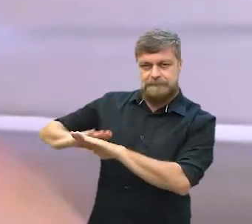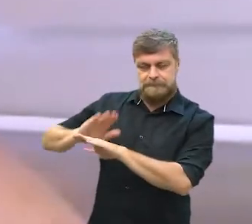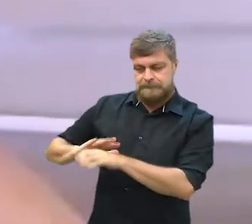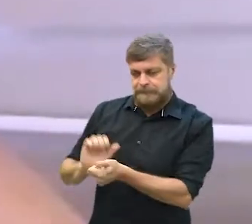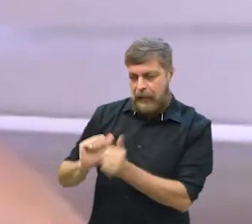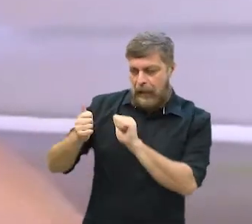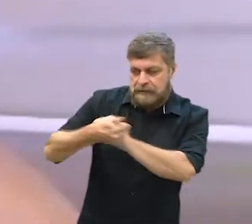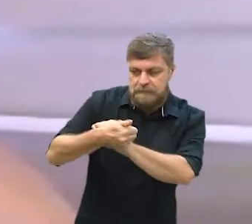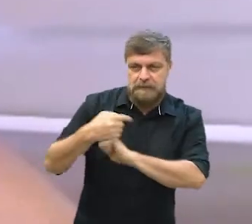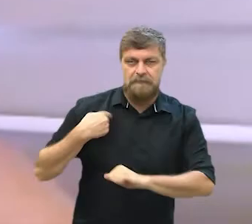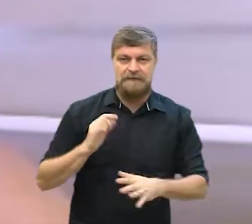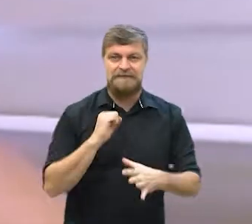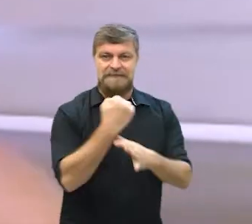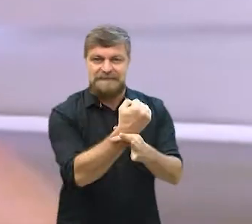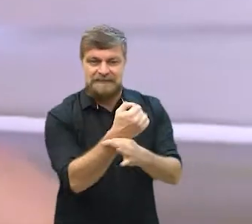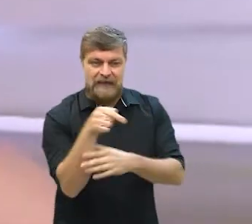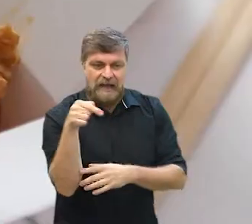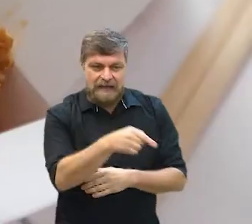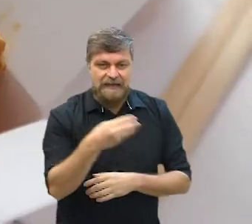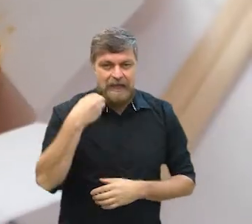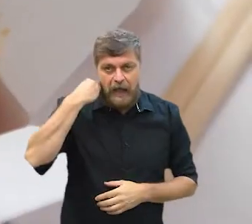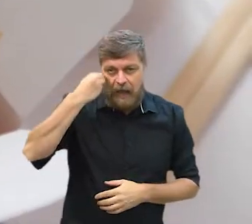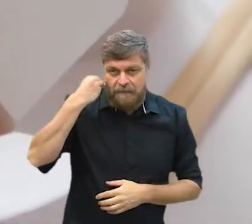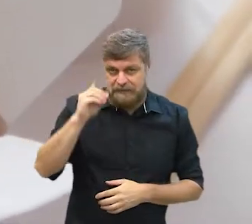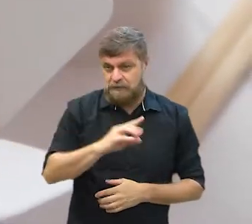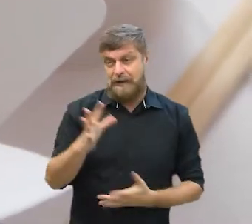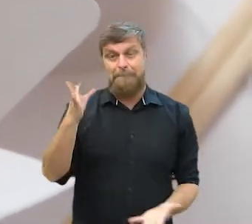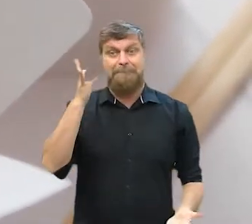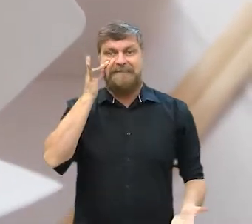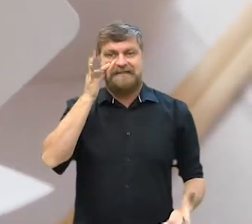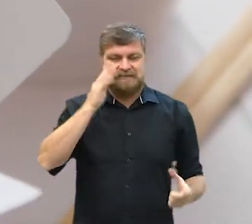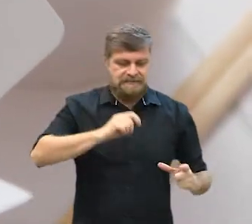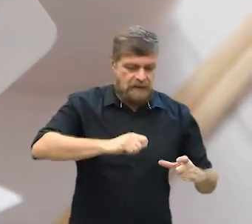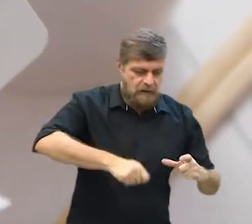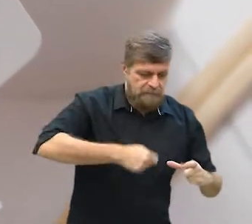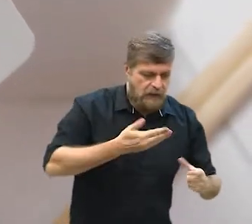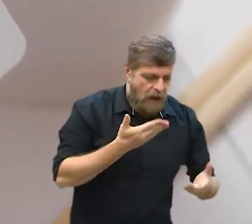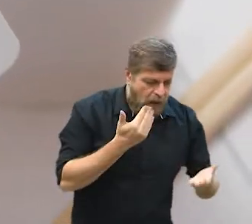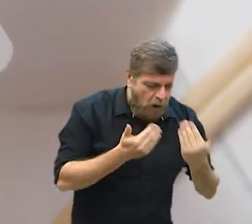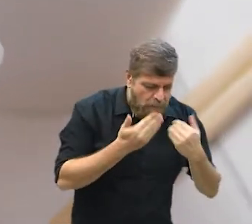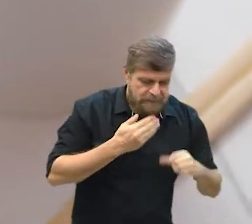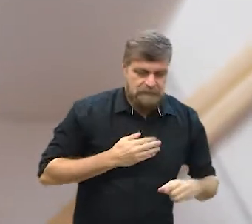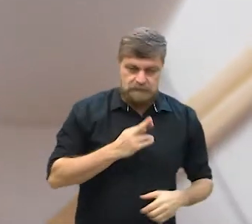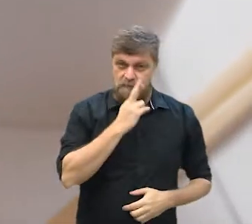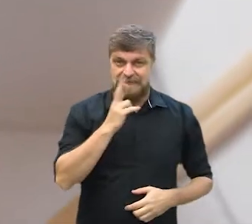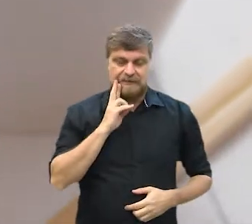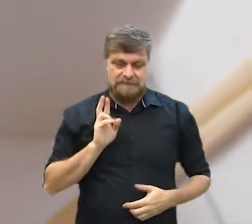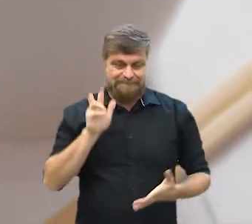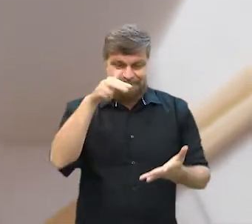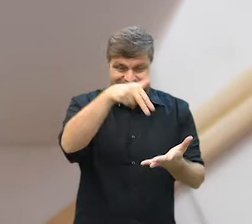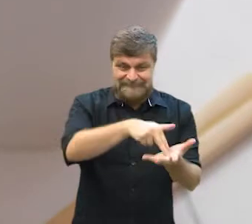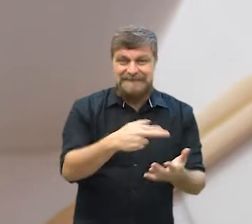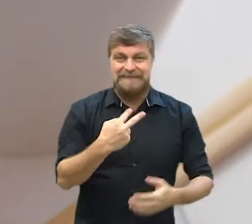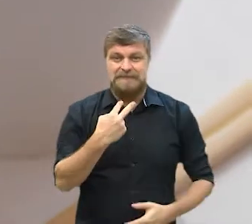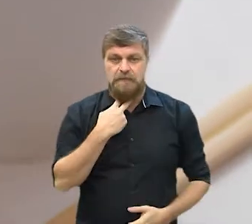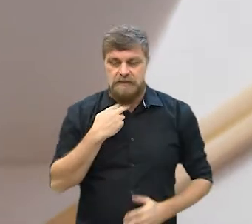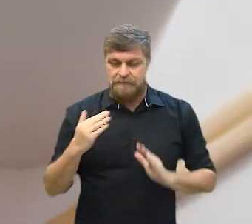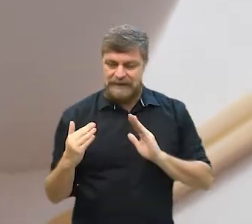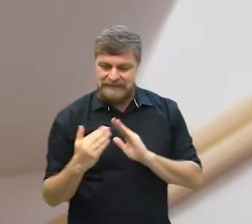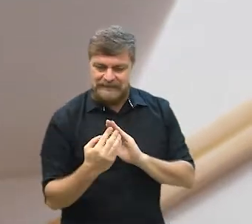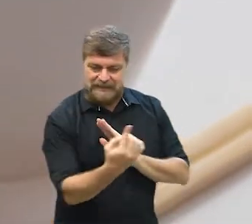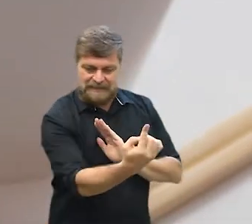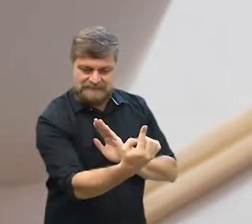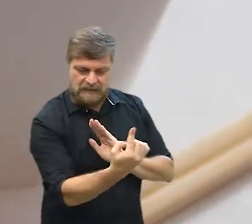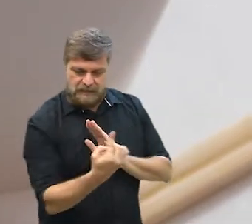estava feito para a gente poder garantir que a experiência, mesmo que não fosse chegar até o restaurante, mas que ele